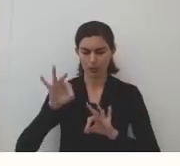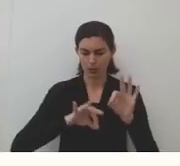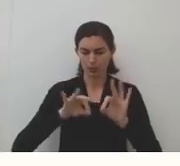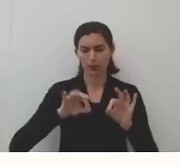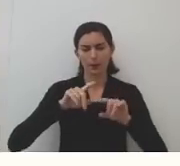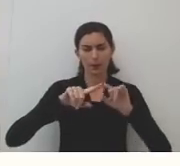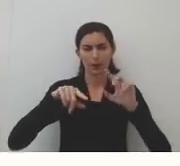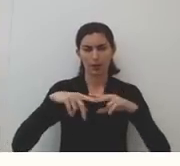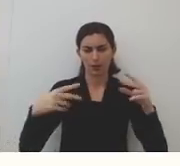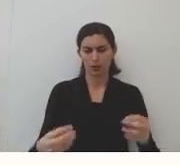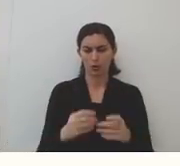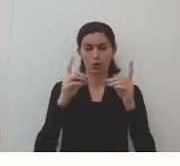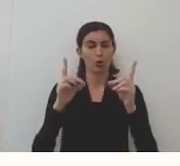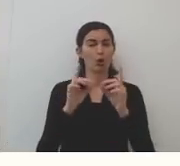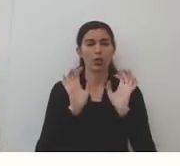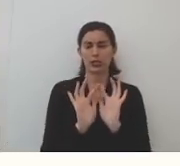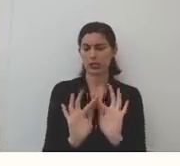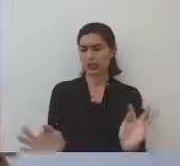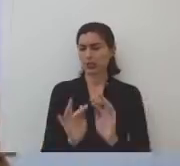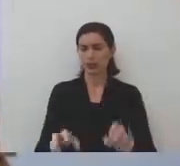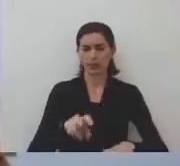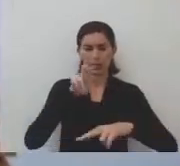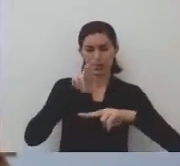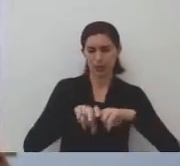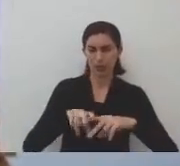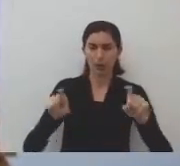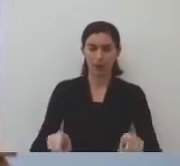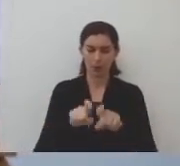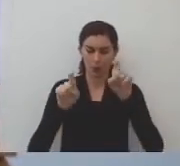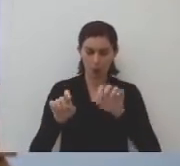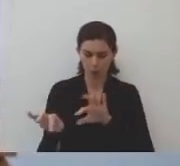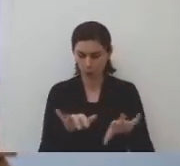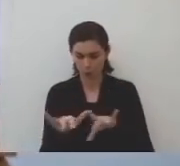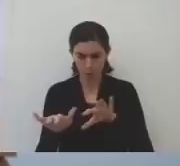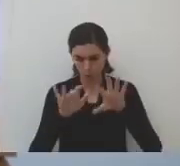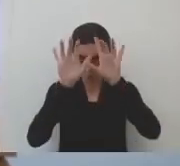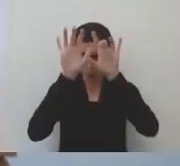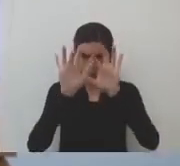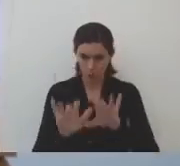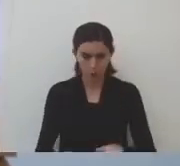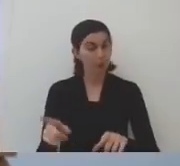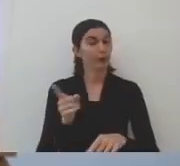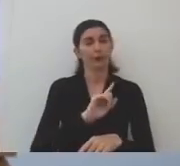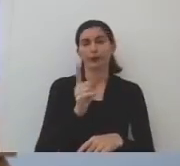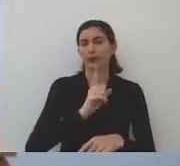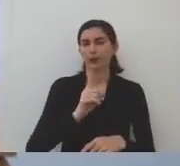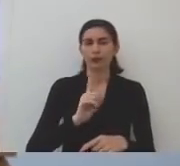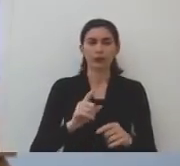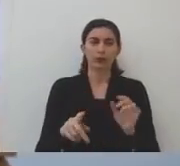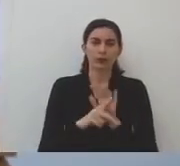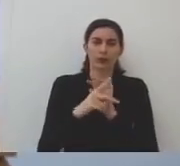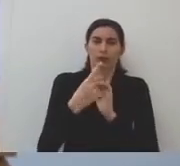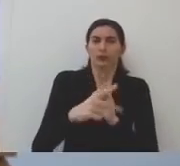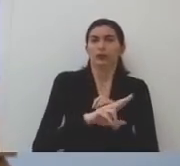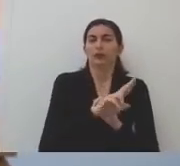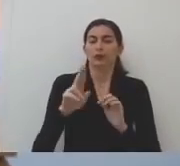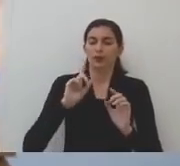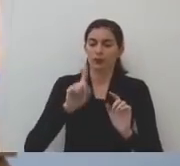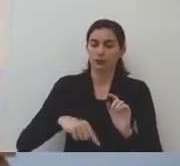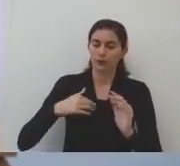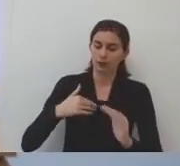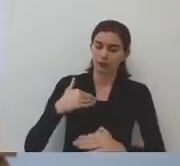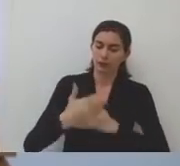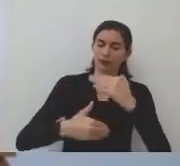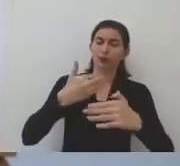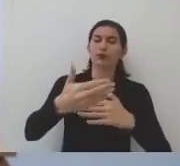de material didático, não é simplesmente sentar na cadeira, na frente do computador e digitar, não. Como o próprio nome está dizendo, é um